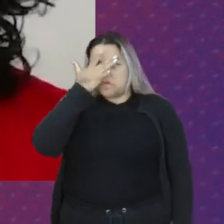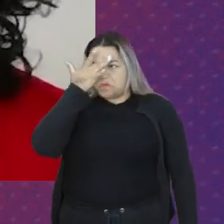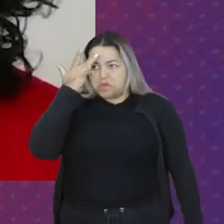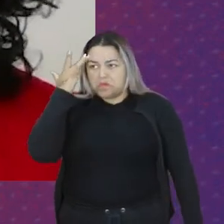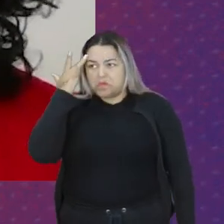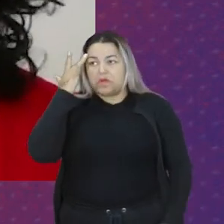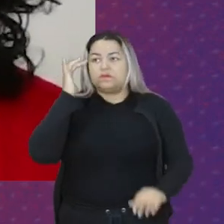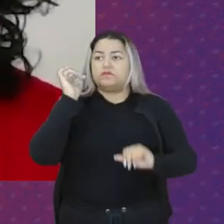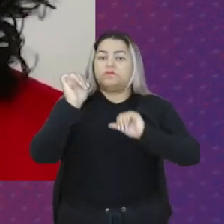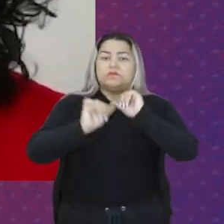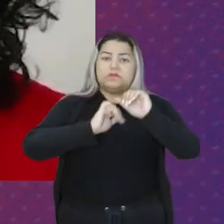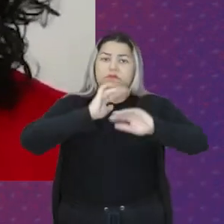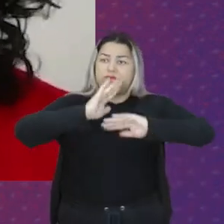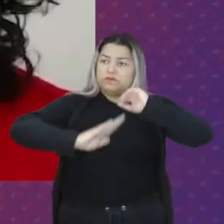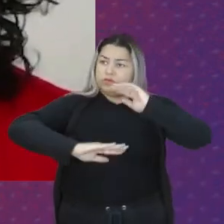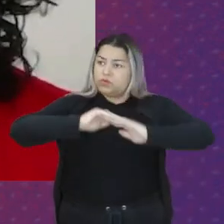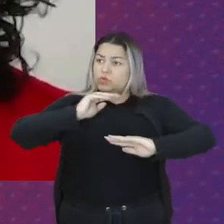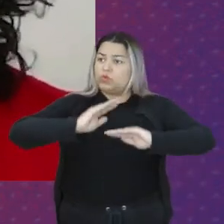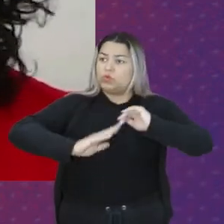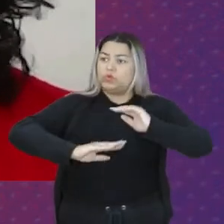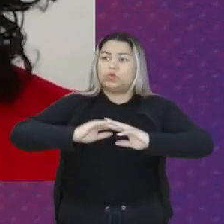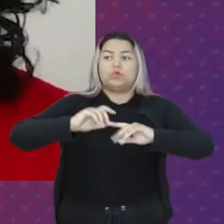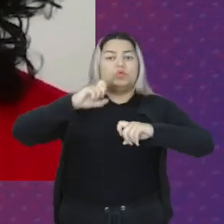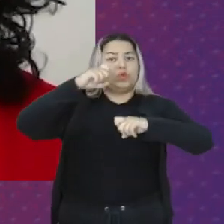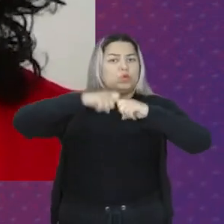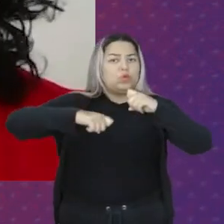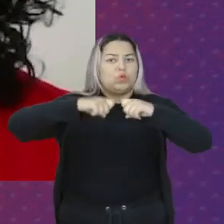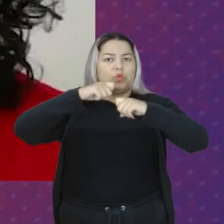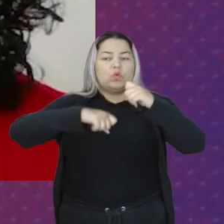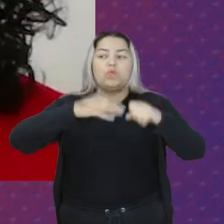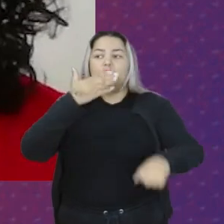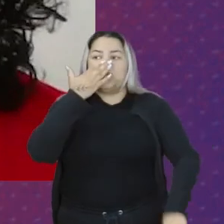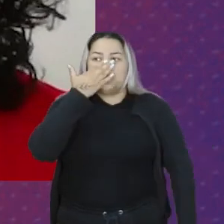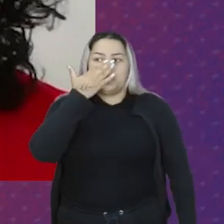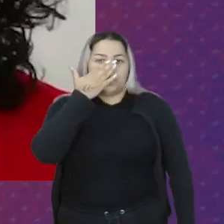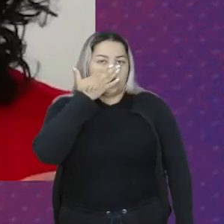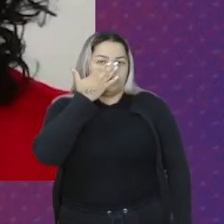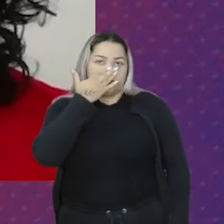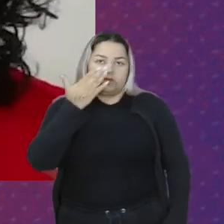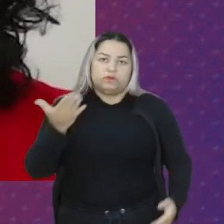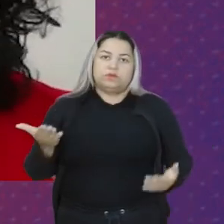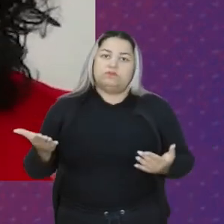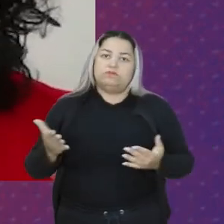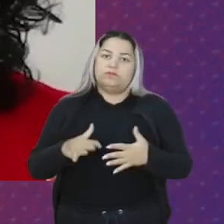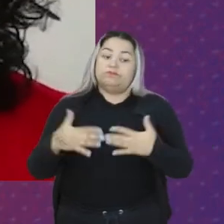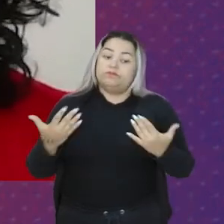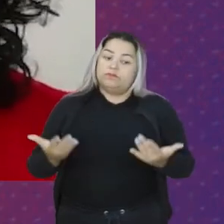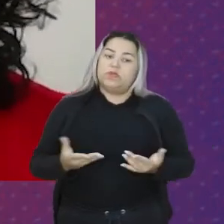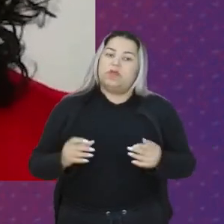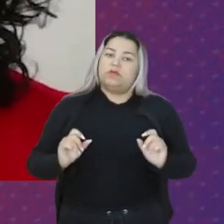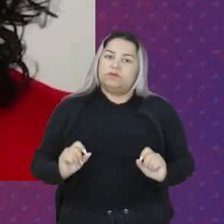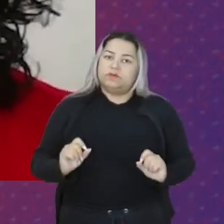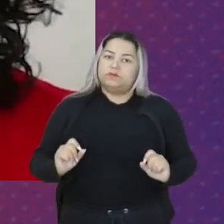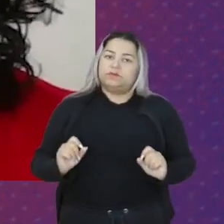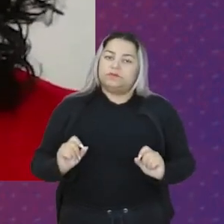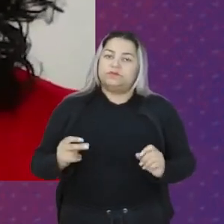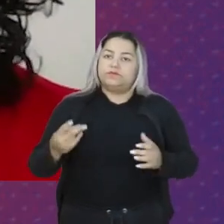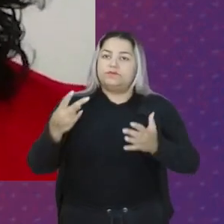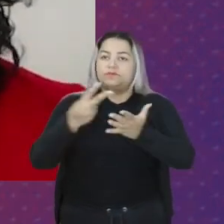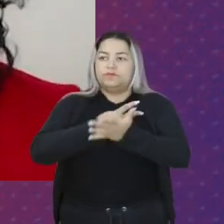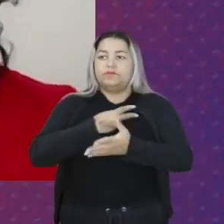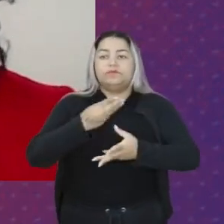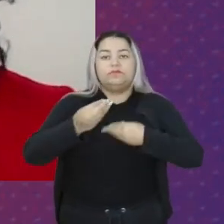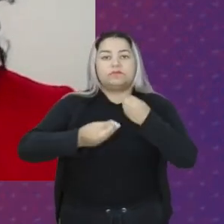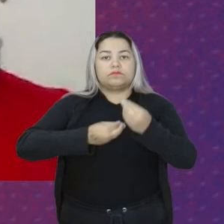pessoa, um profissional do sexo, uma prostituta. Então, isso se caracteriza